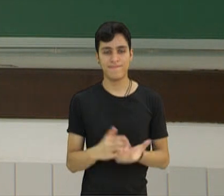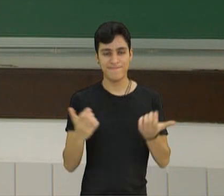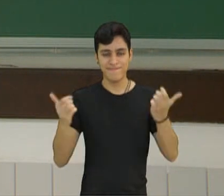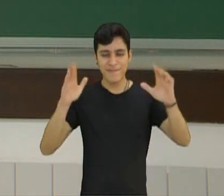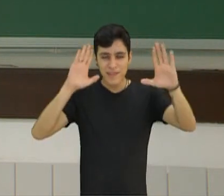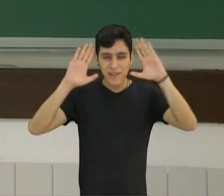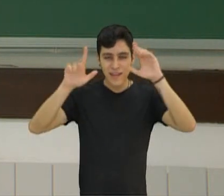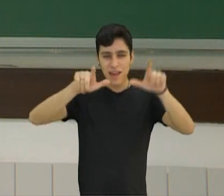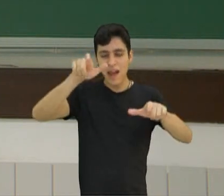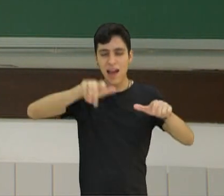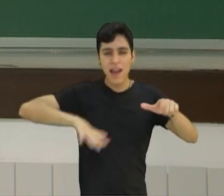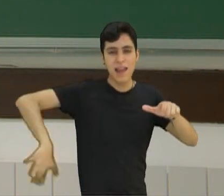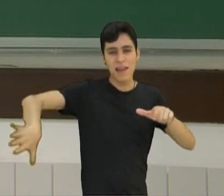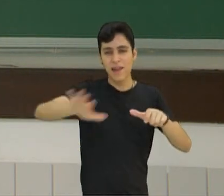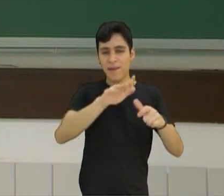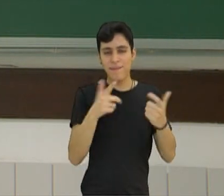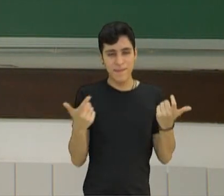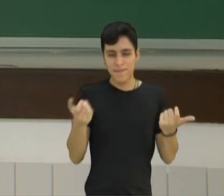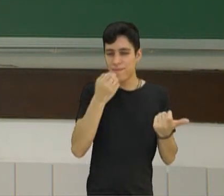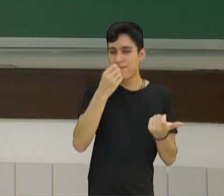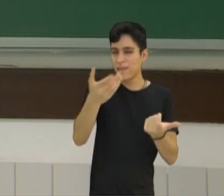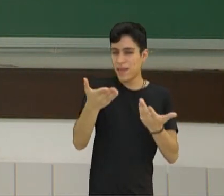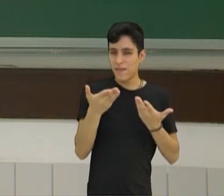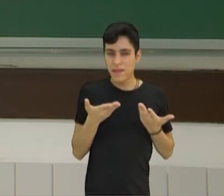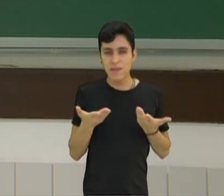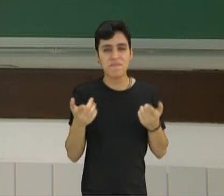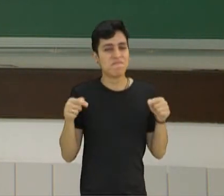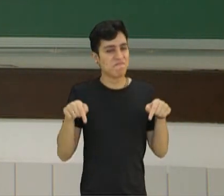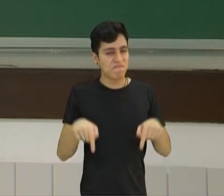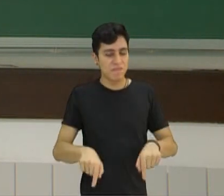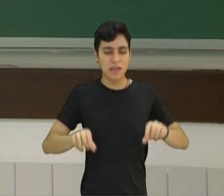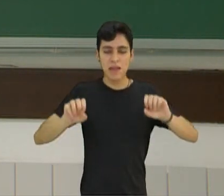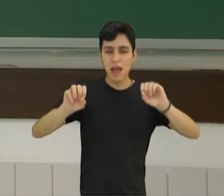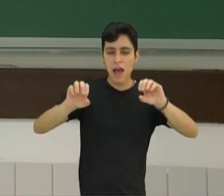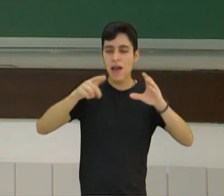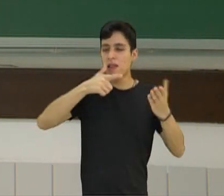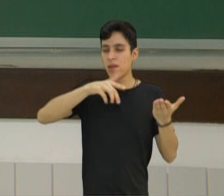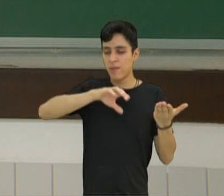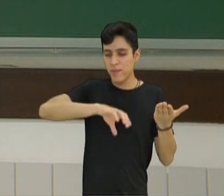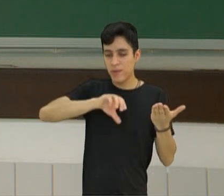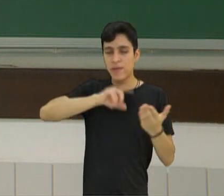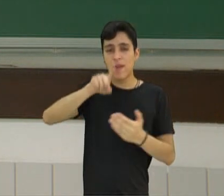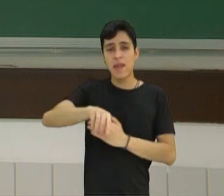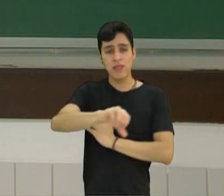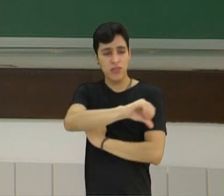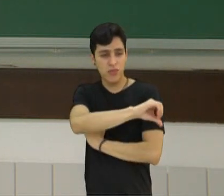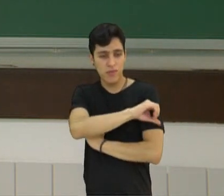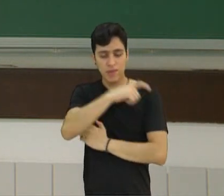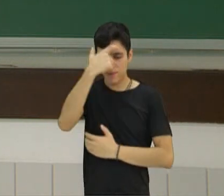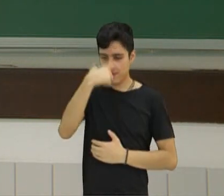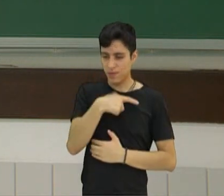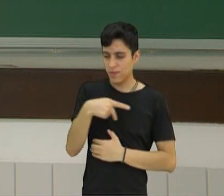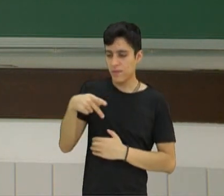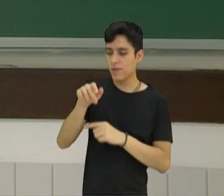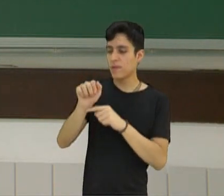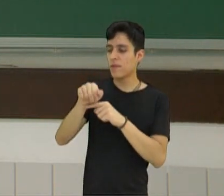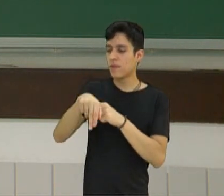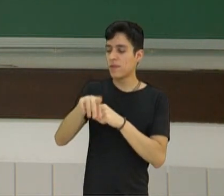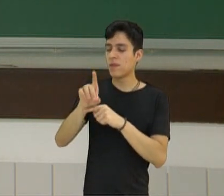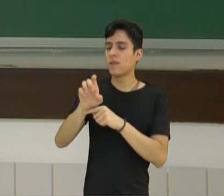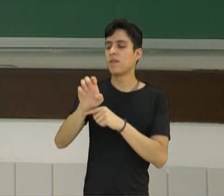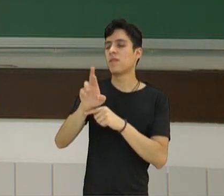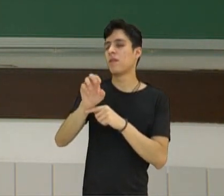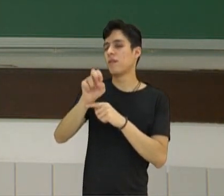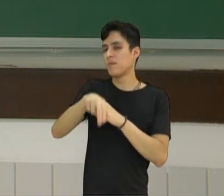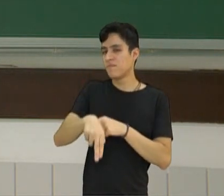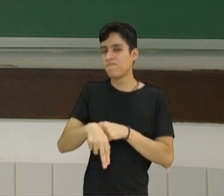Fala galera, beleza? Seja bem-vindo, seja bem-vinda à nossa aula de língua portuguesa do 9º ano. Eu sou o professor Anderson Boganica